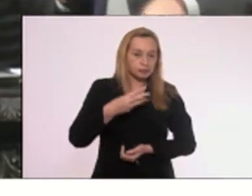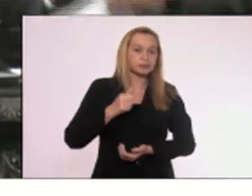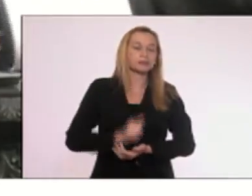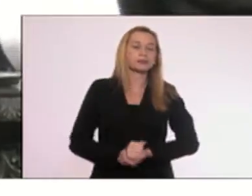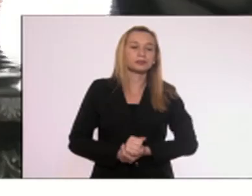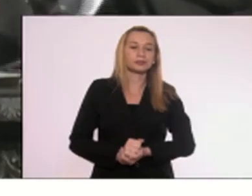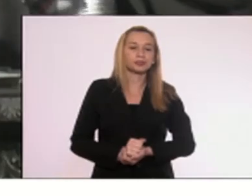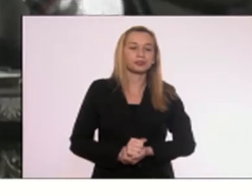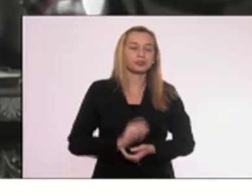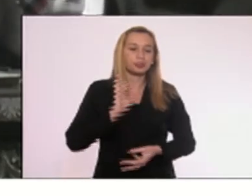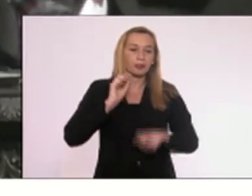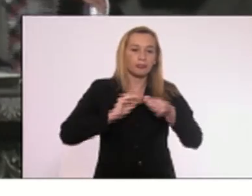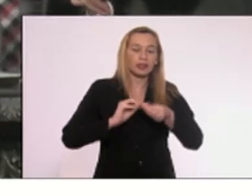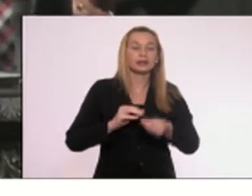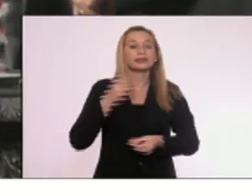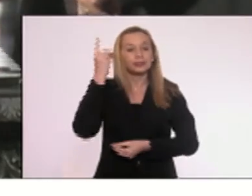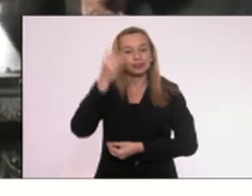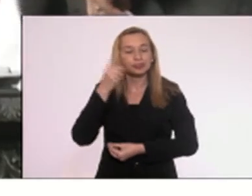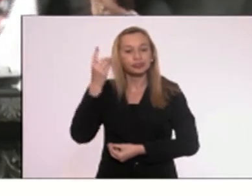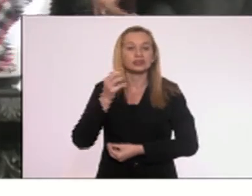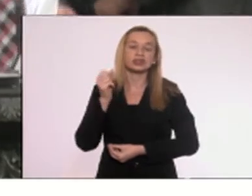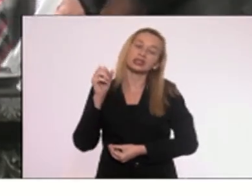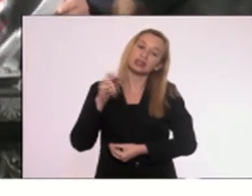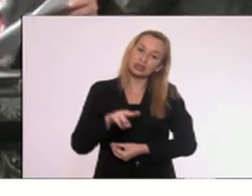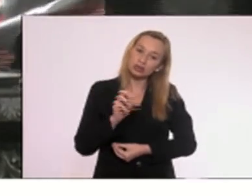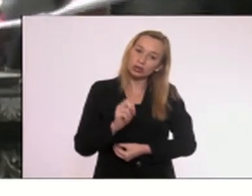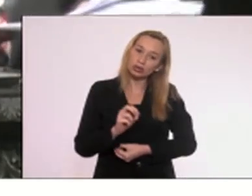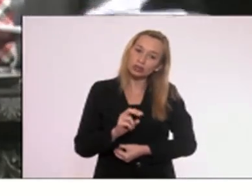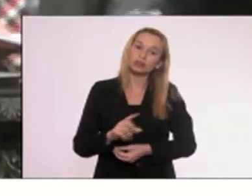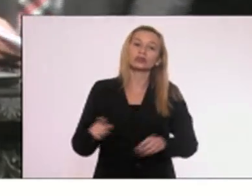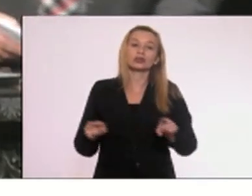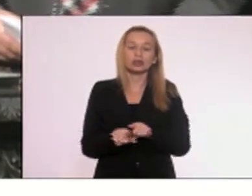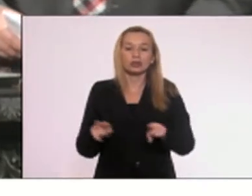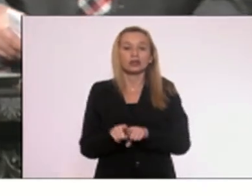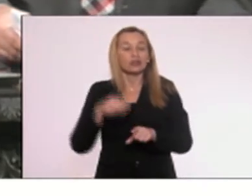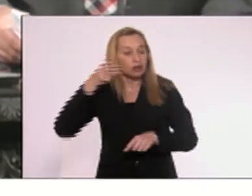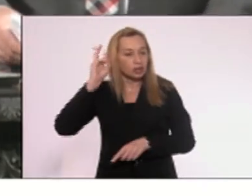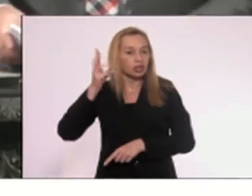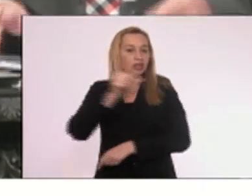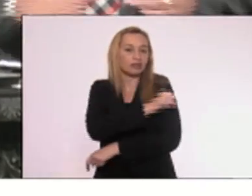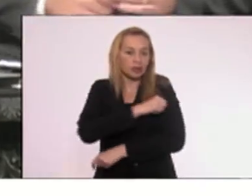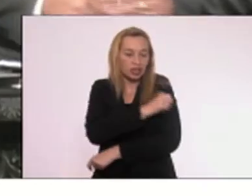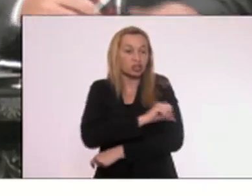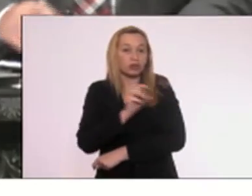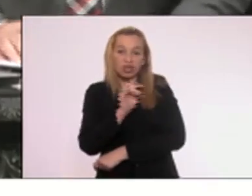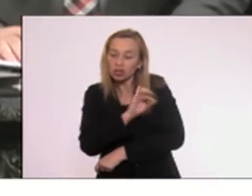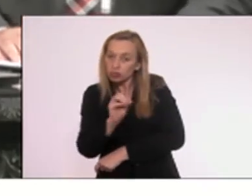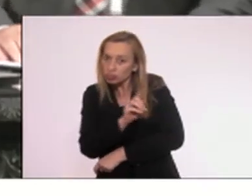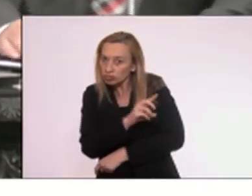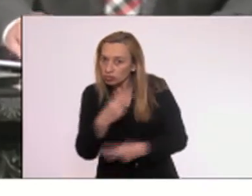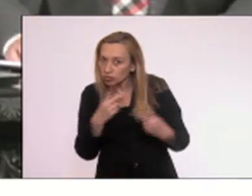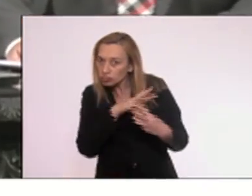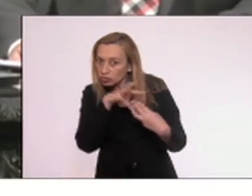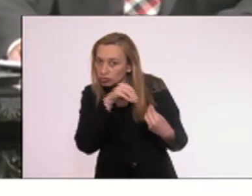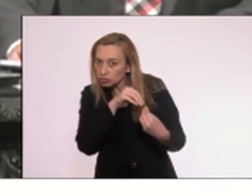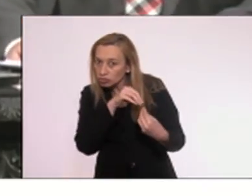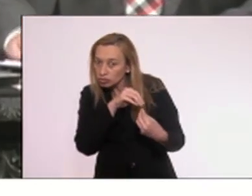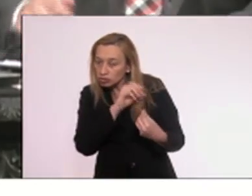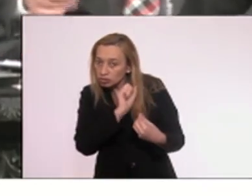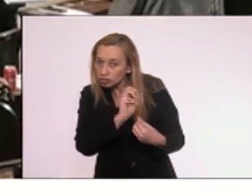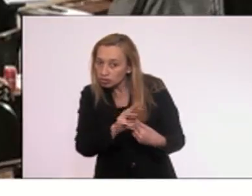incorporar a emenda do deputado Anderson Moraes, deputado Valdec e enfermeira Rejane. É isso? É isso, deputado Rodrigo